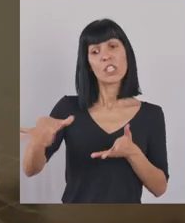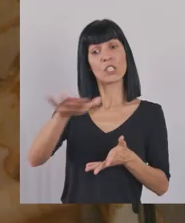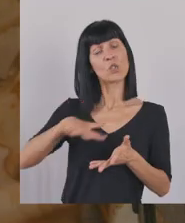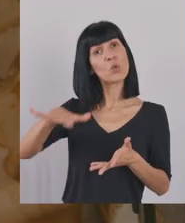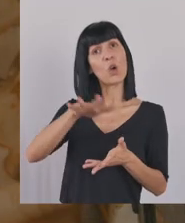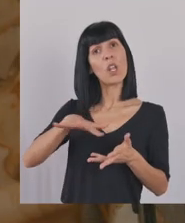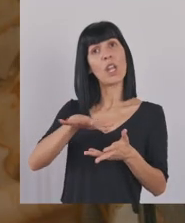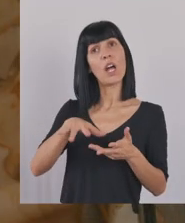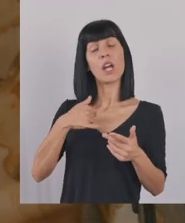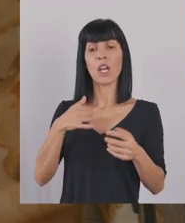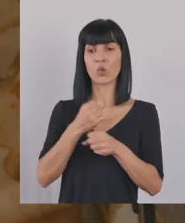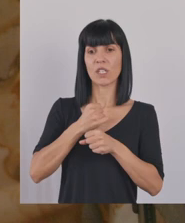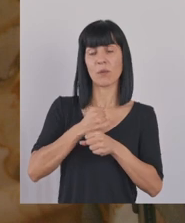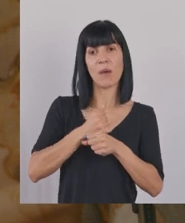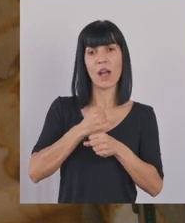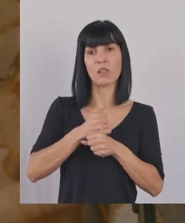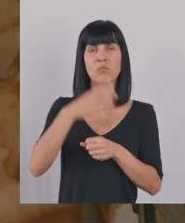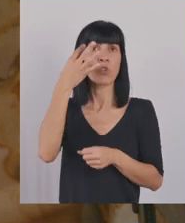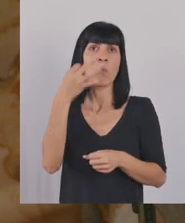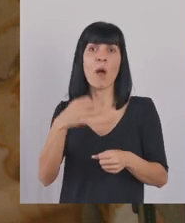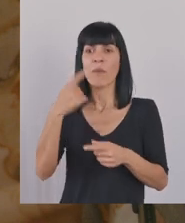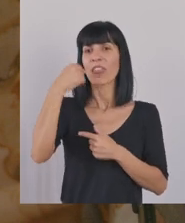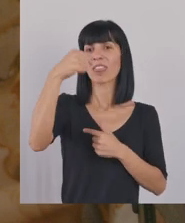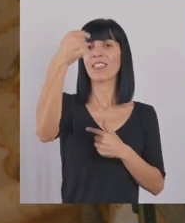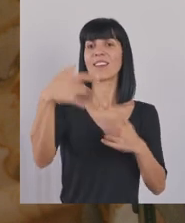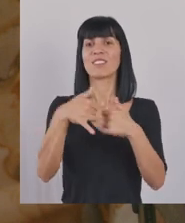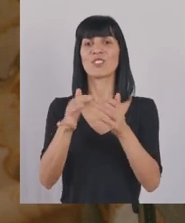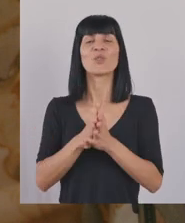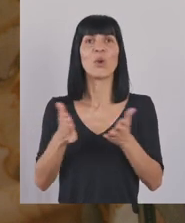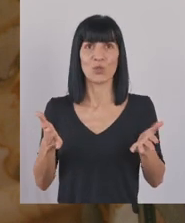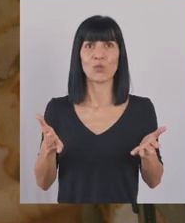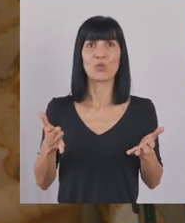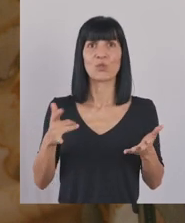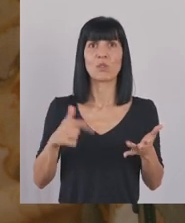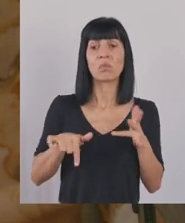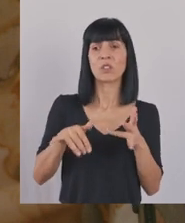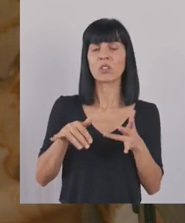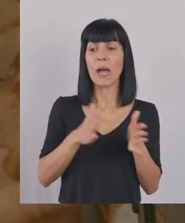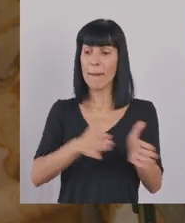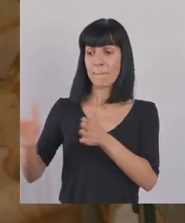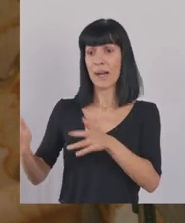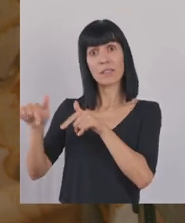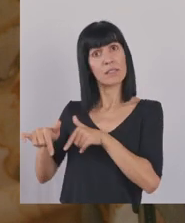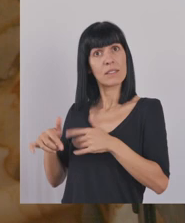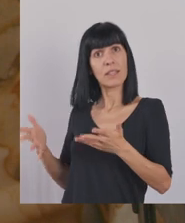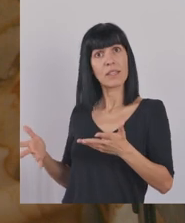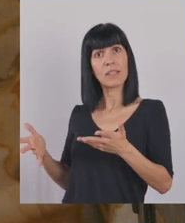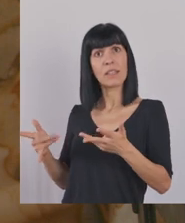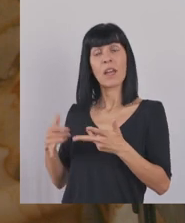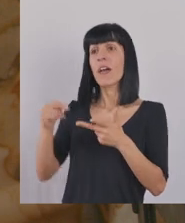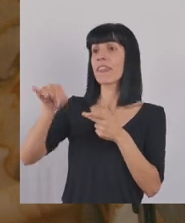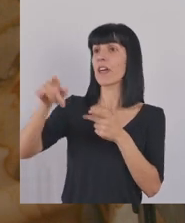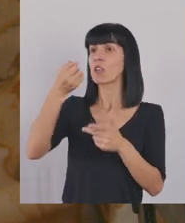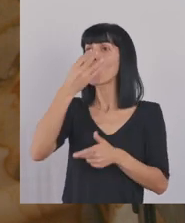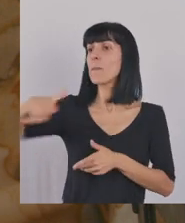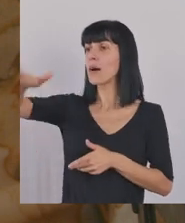Este sítio aqui é o meu atelier, onde trabalho todos os dias. E, independentemente disto, trabalho